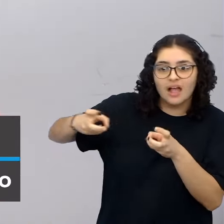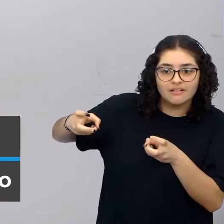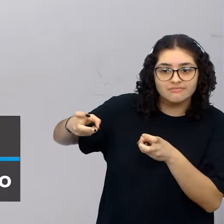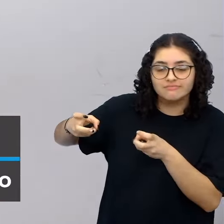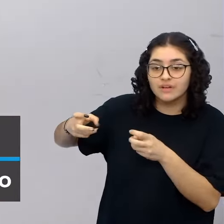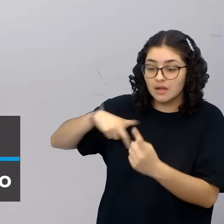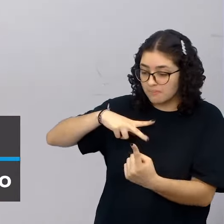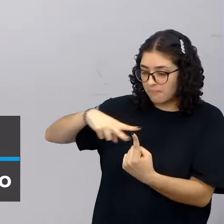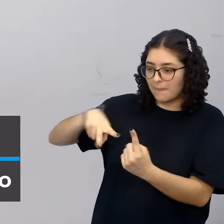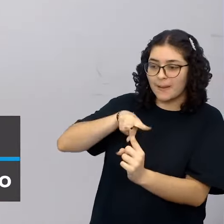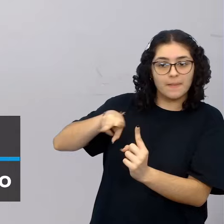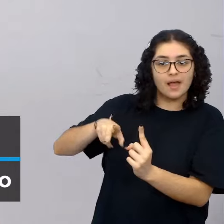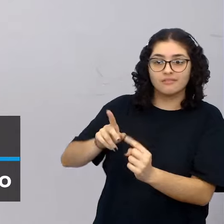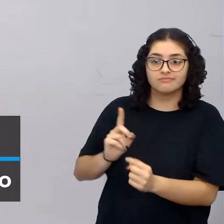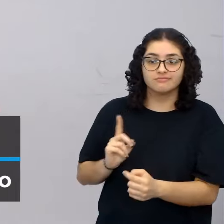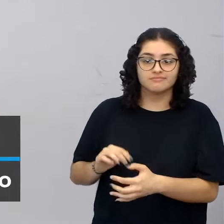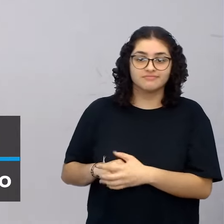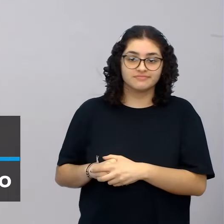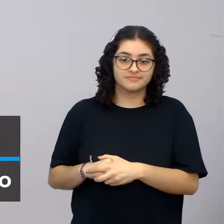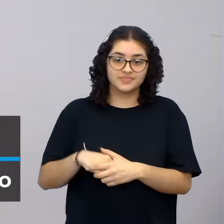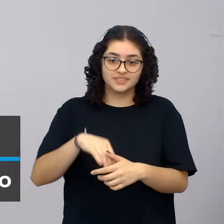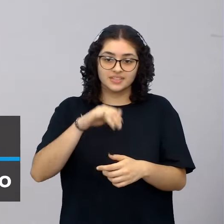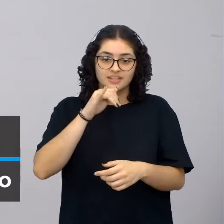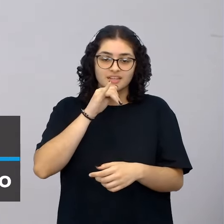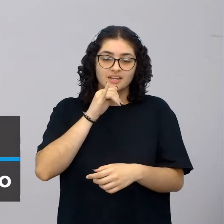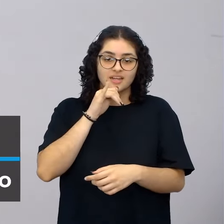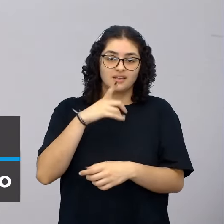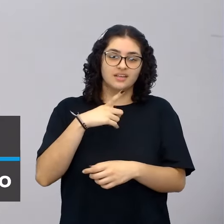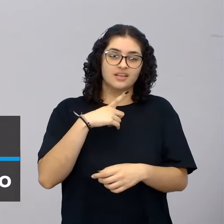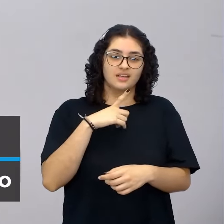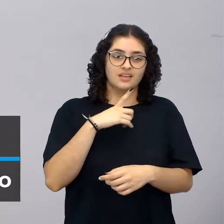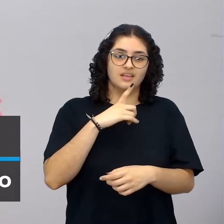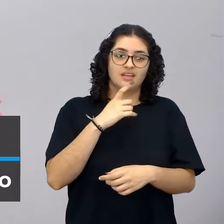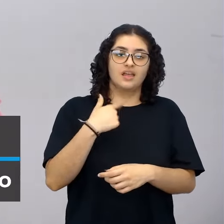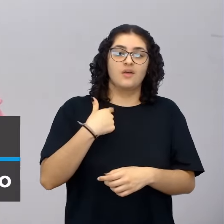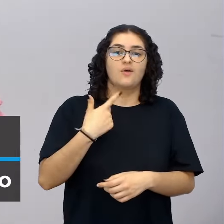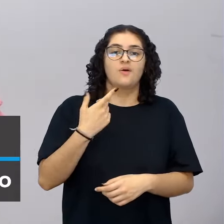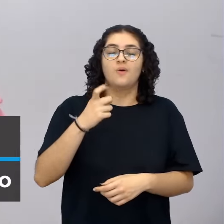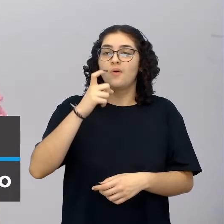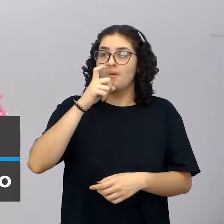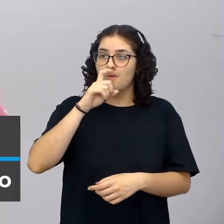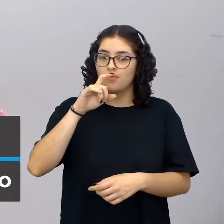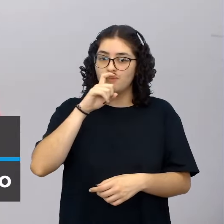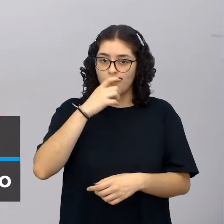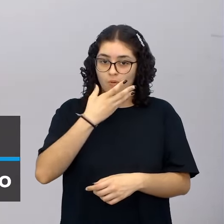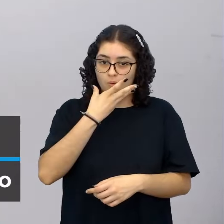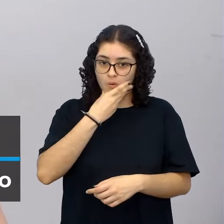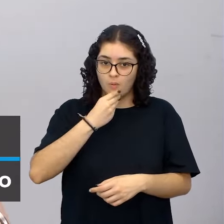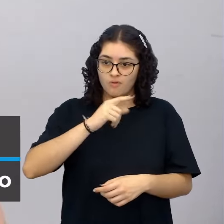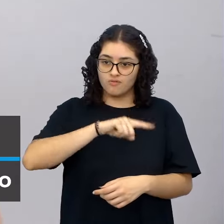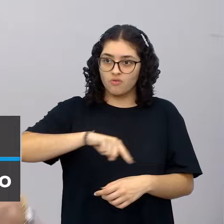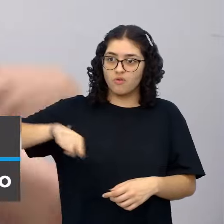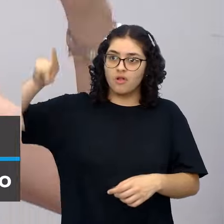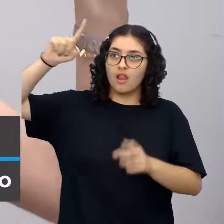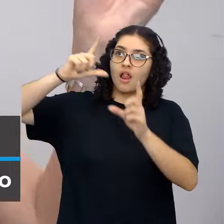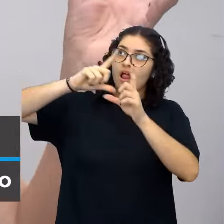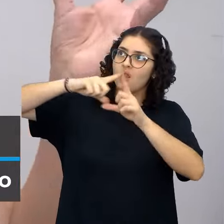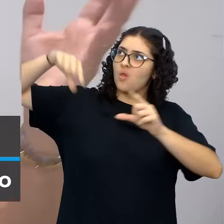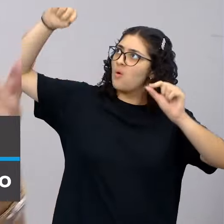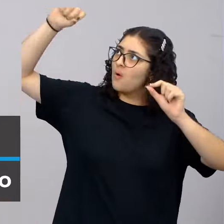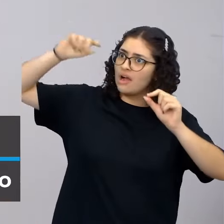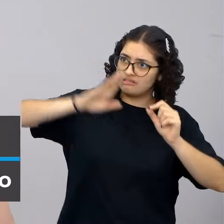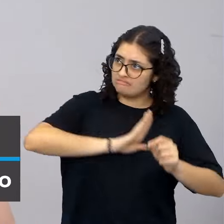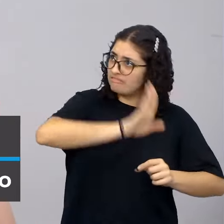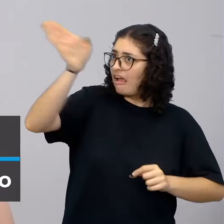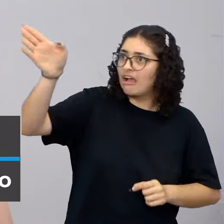mundo, mas ela não tem uma dimensão. Então, se eu cheguei, por exemplo, quando a gente fala assim, o homem chegou à Lua. Ele não foi lá direto para o computador e foi para a Lua.